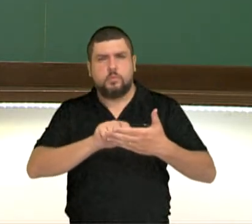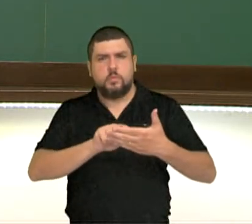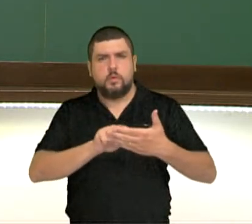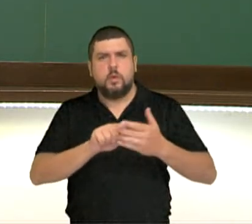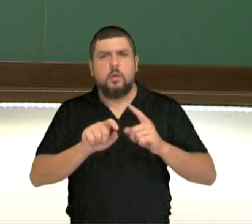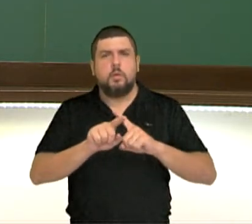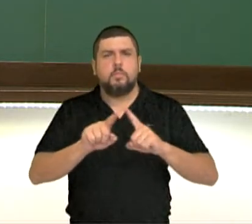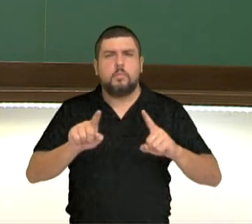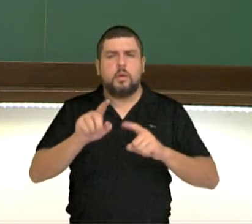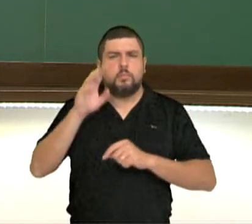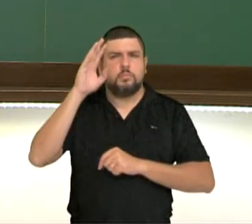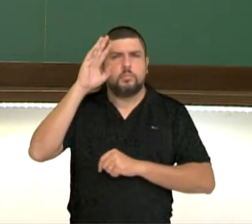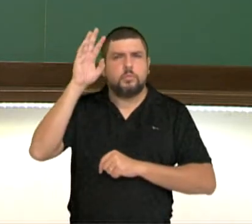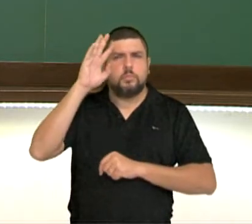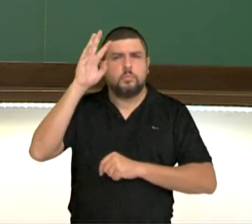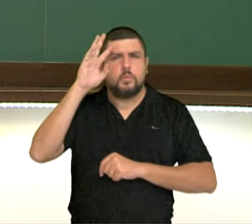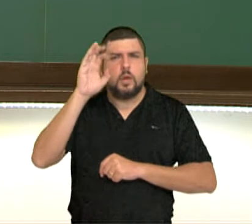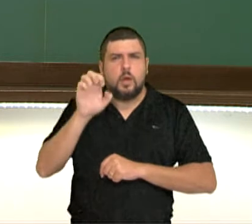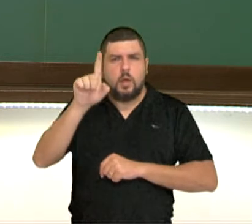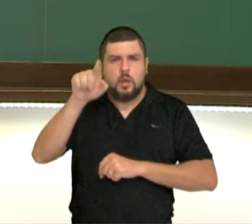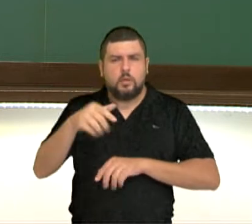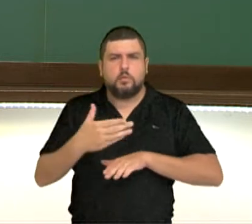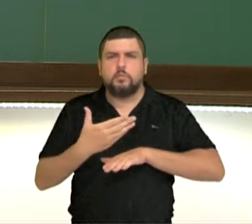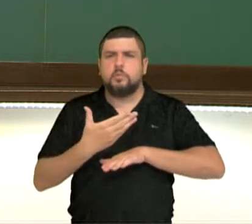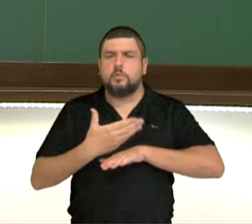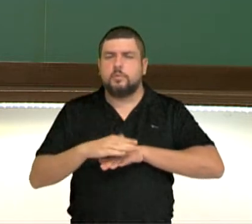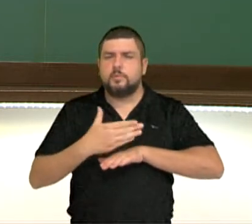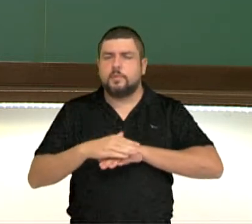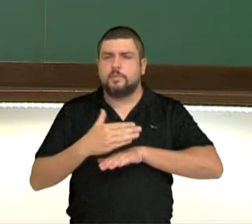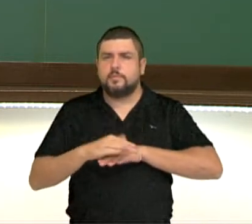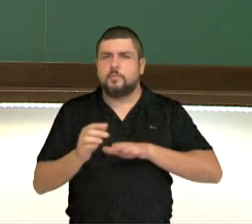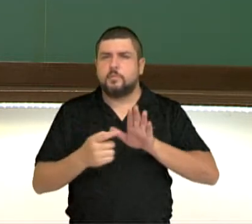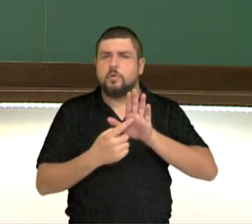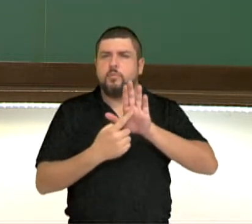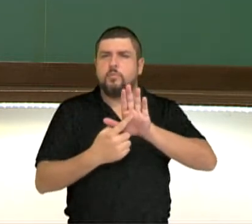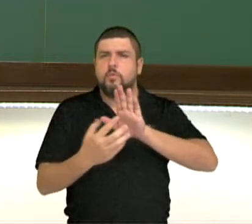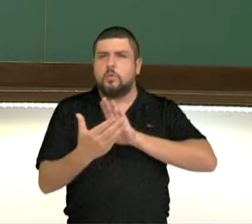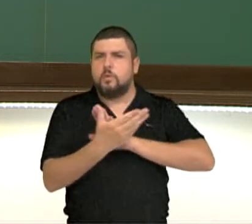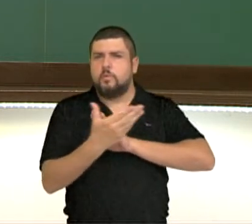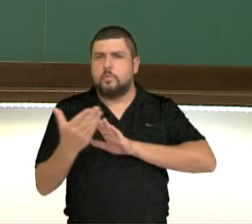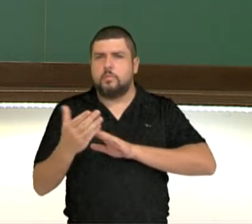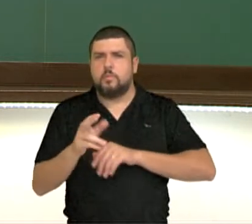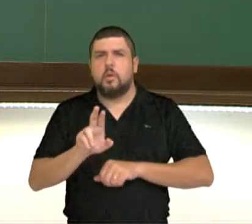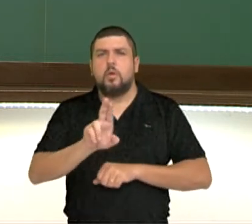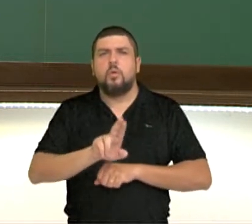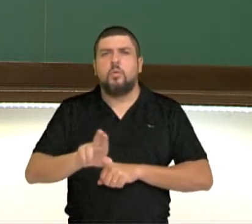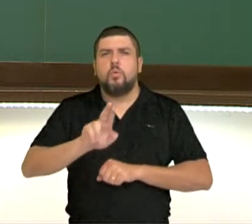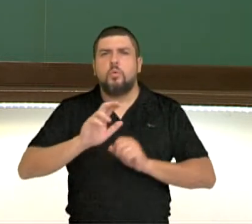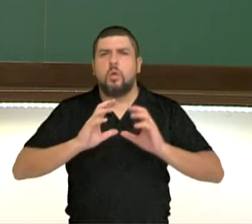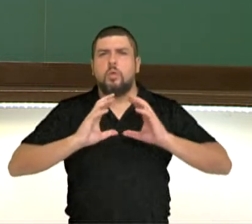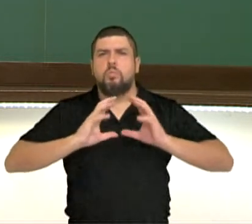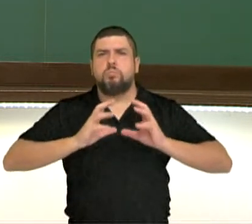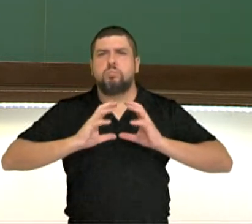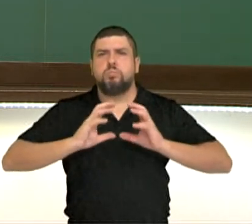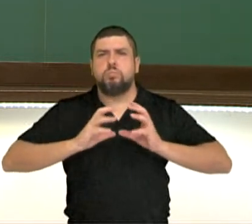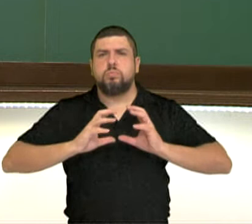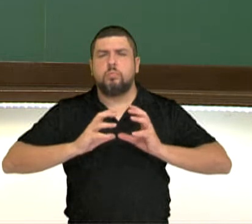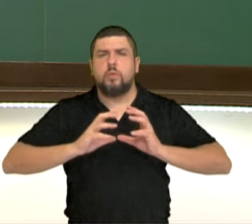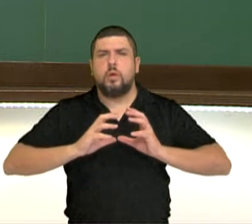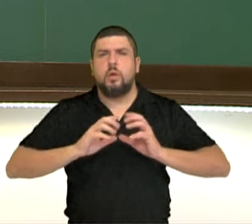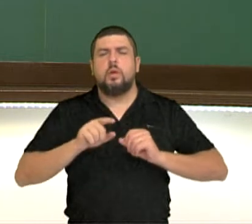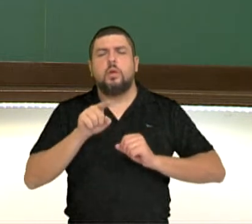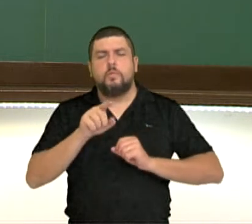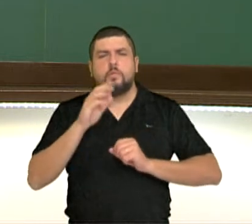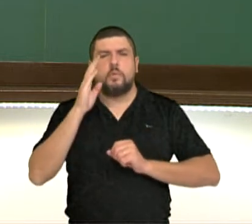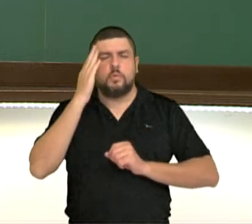atividade mão na massa, certo? Uma pequena experiência muito simples, certo? Que vai utilizar bolas e você, quem sabe, uma certa altura